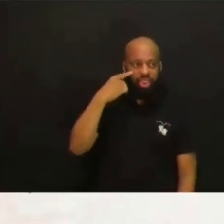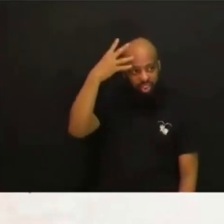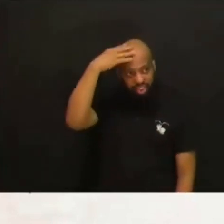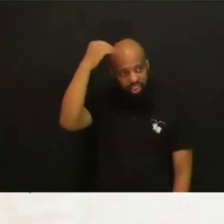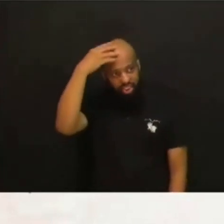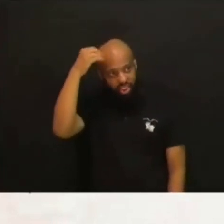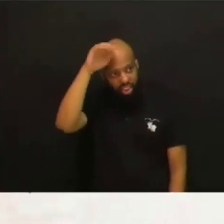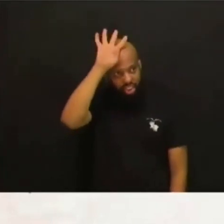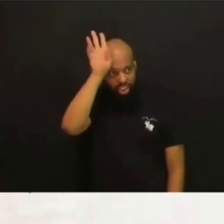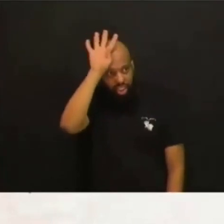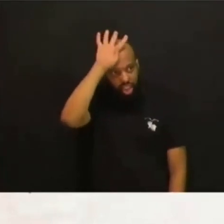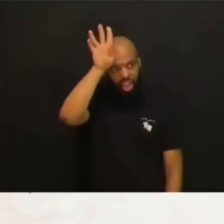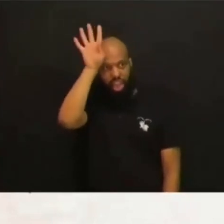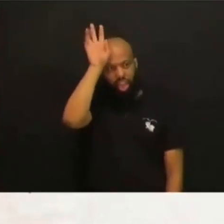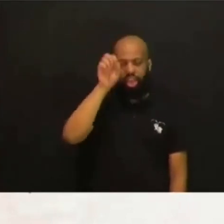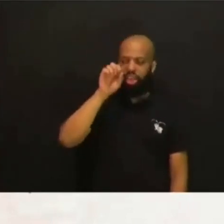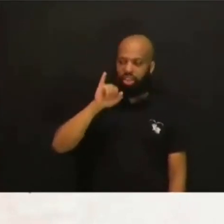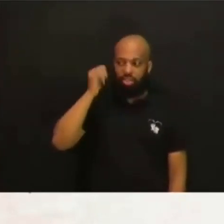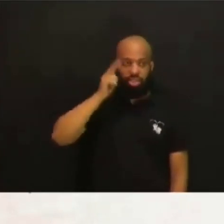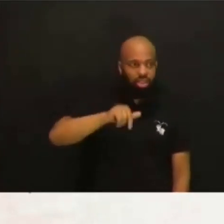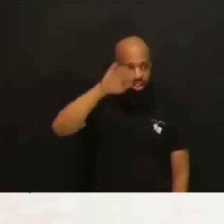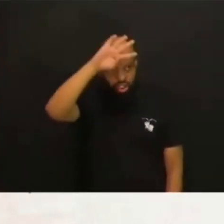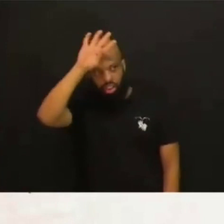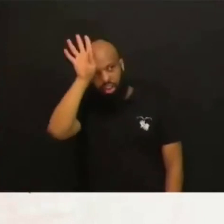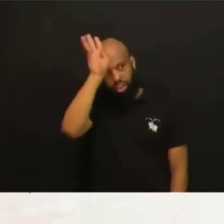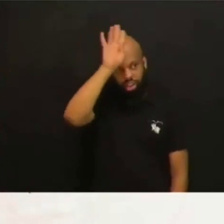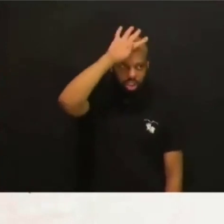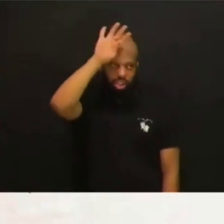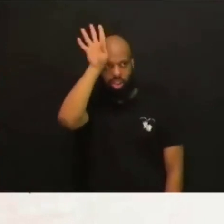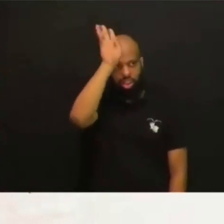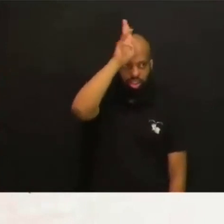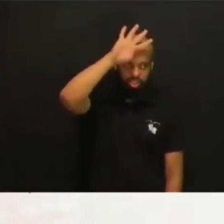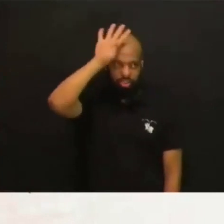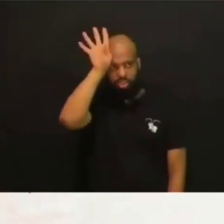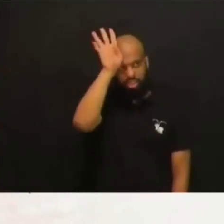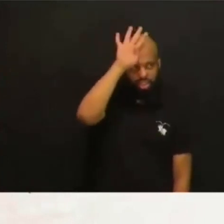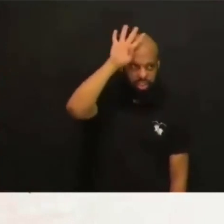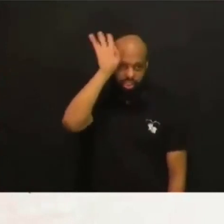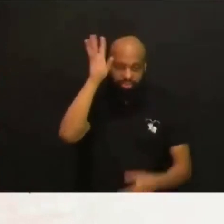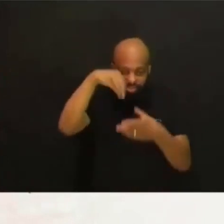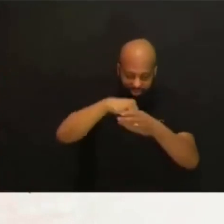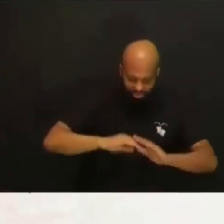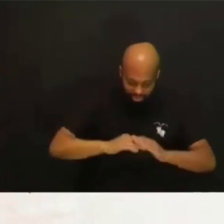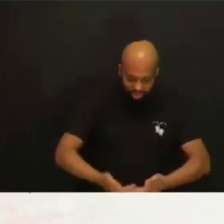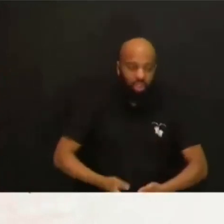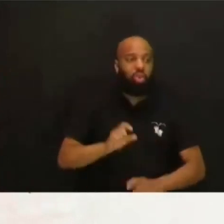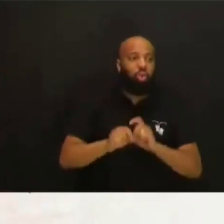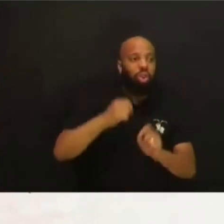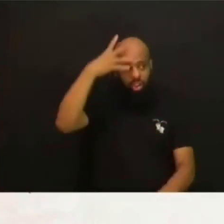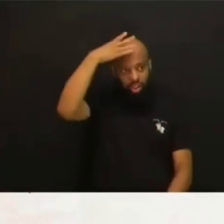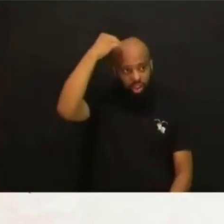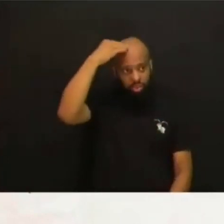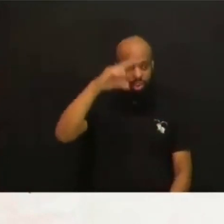Se for esses nenês mais cabeludos, a gente vê o cabelinho voando no líquido amniótico, inclusive. O que o cabelo tem de importante?